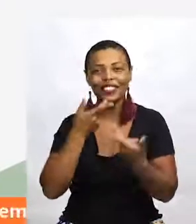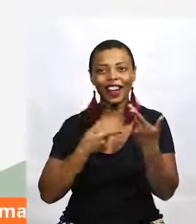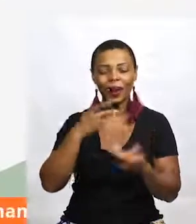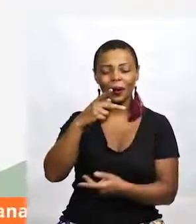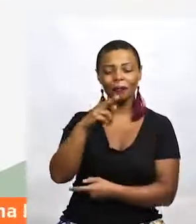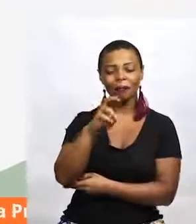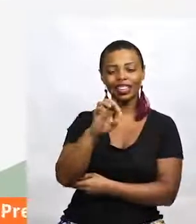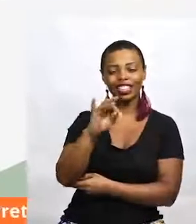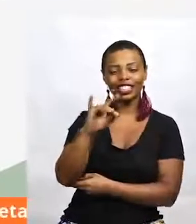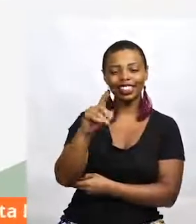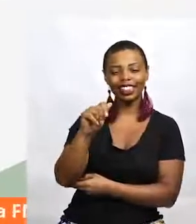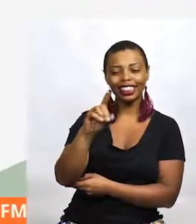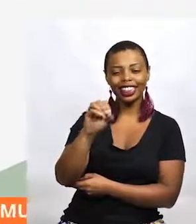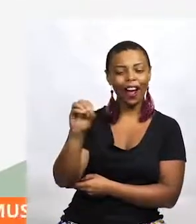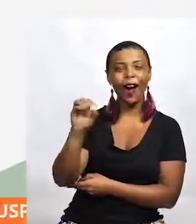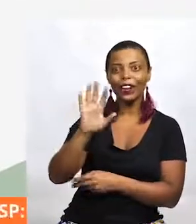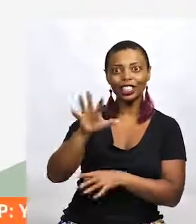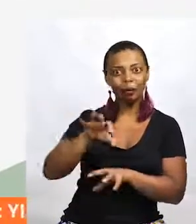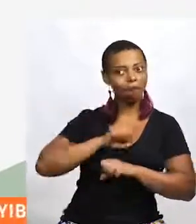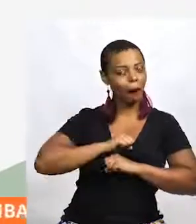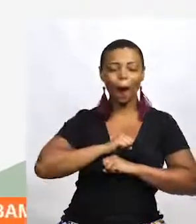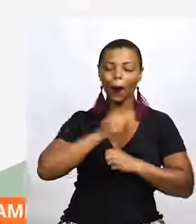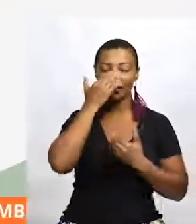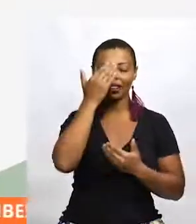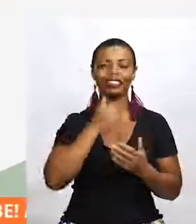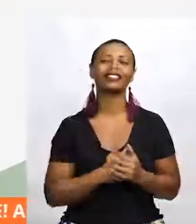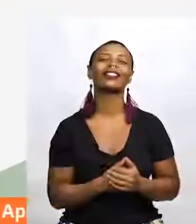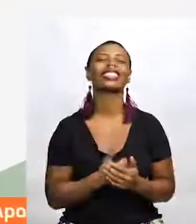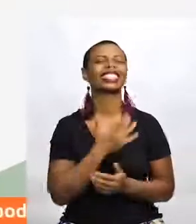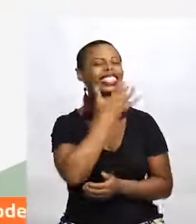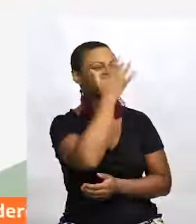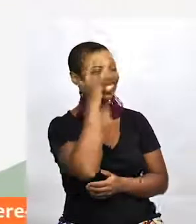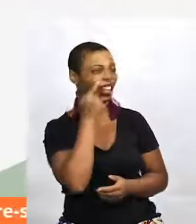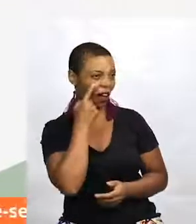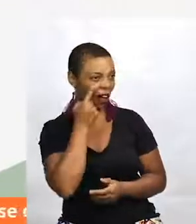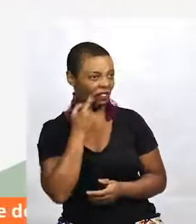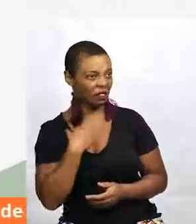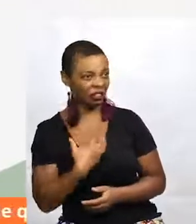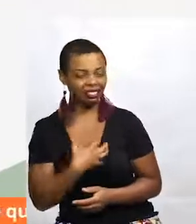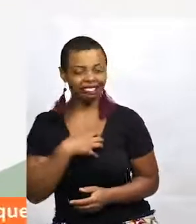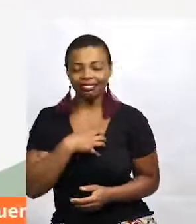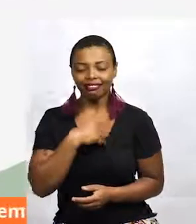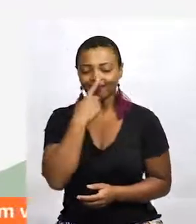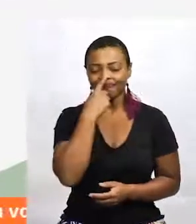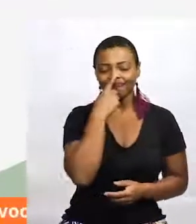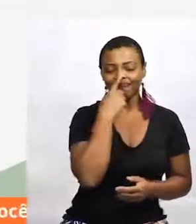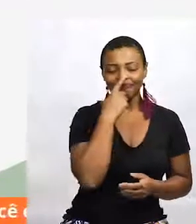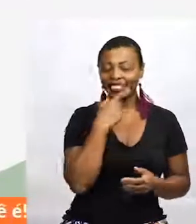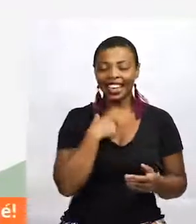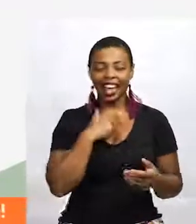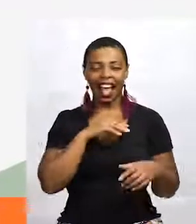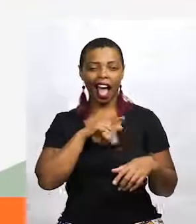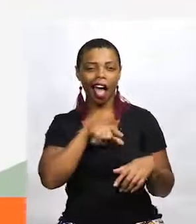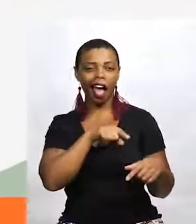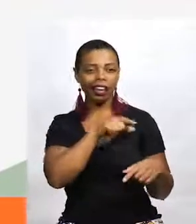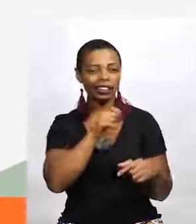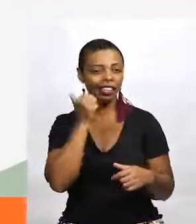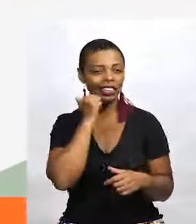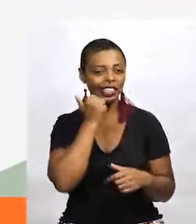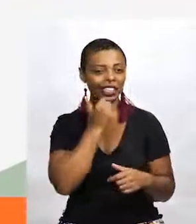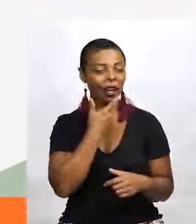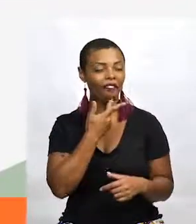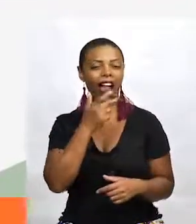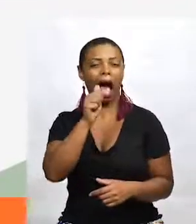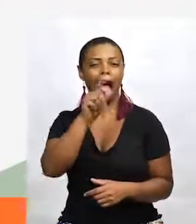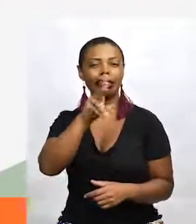vocês. E aí, gente, vocês viram, né? Já estou me sentindo íntima dessa cientista. Chamei a Adri, me desculpe, Adri, Adriana. Não, pode